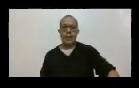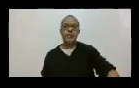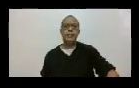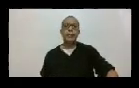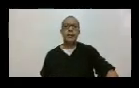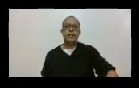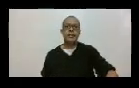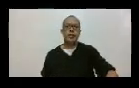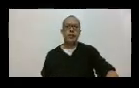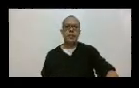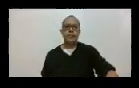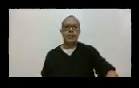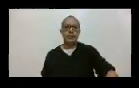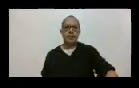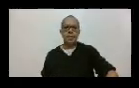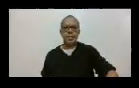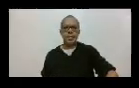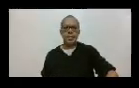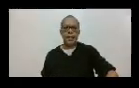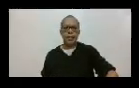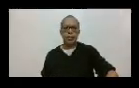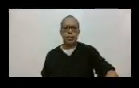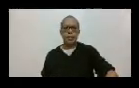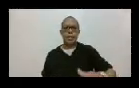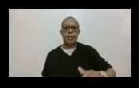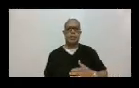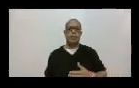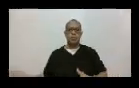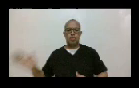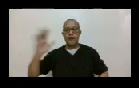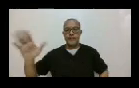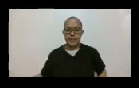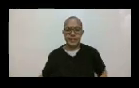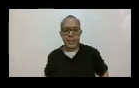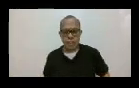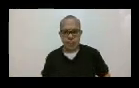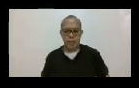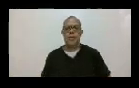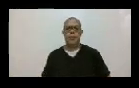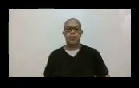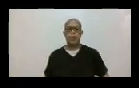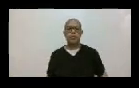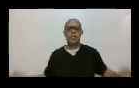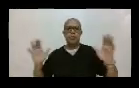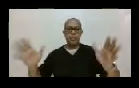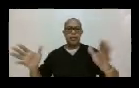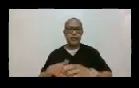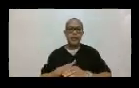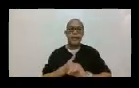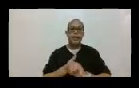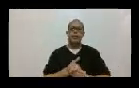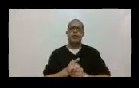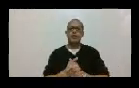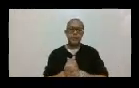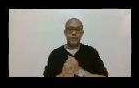e salve salve senhoras e senhores meninos e meninas garotos e garotas jovens entes professor